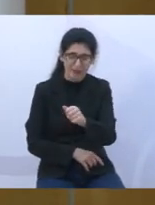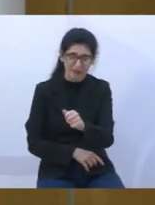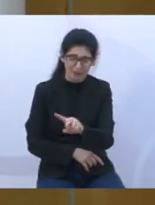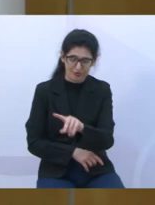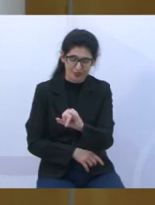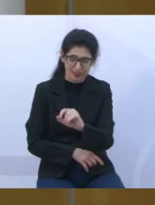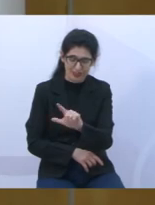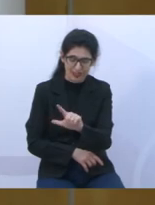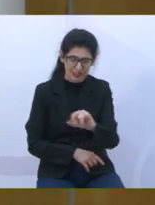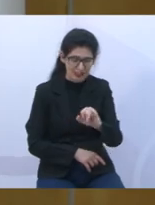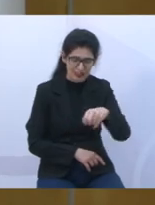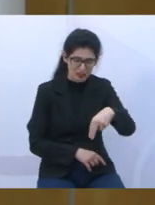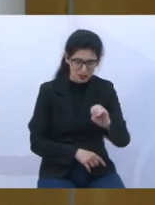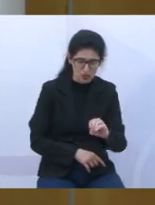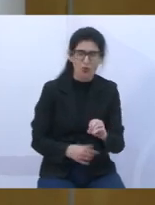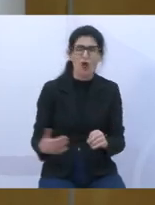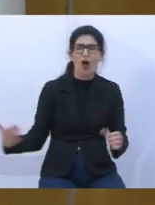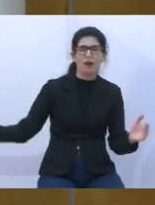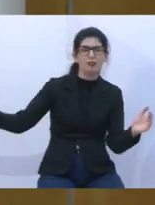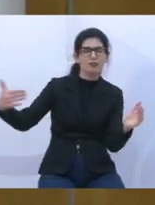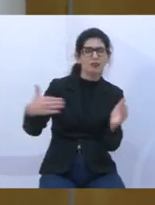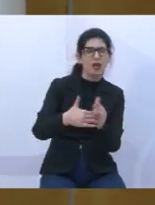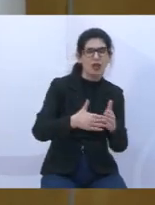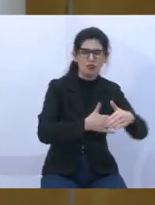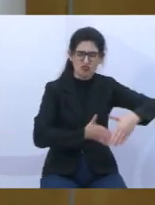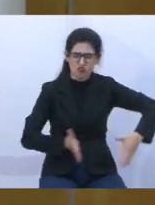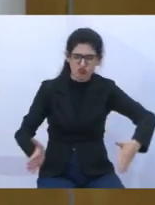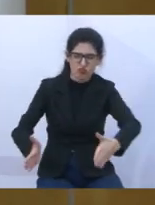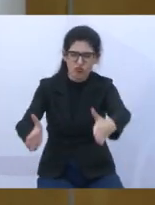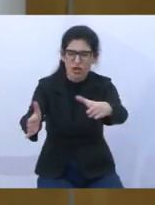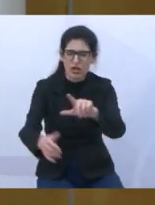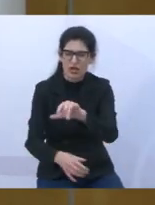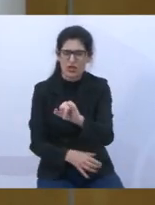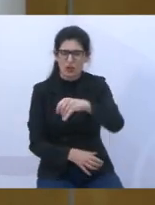limoeiro e faça a ligação com são josé dos campos